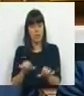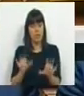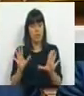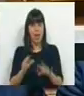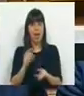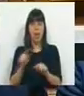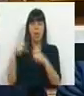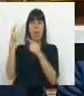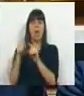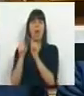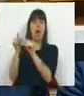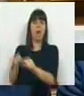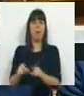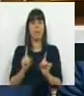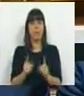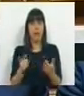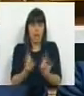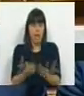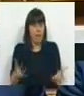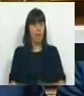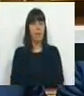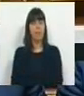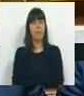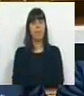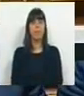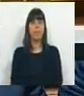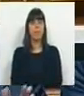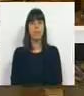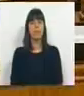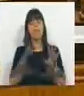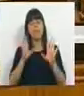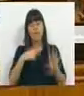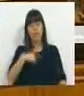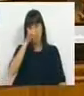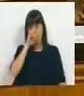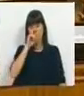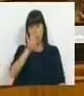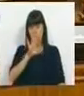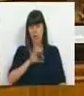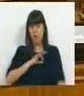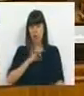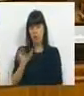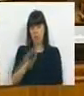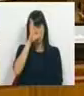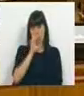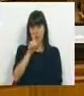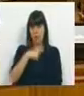mal. É assim que está a ser. Mas deixe-me recordar ao Sr.